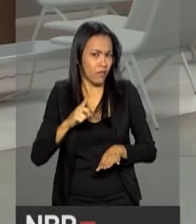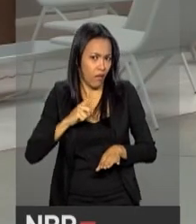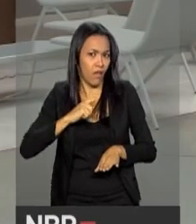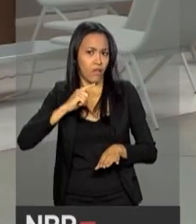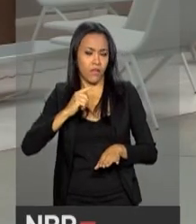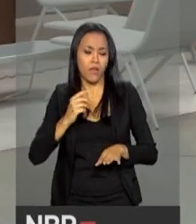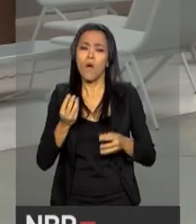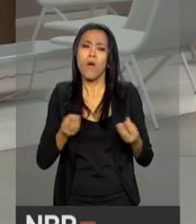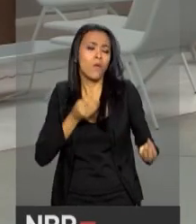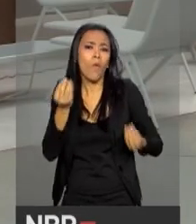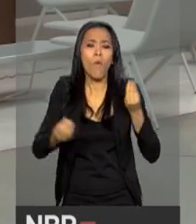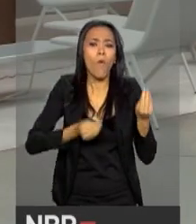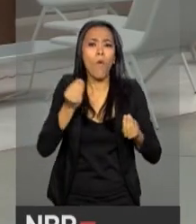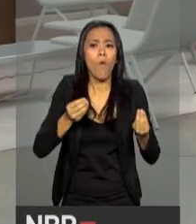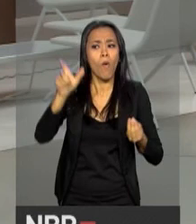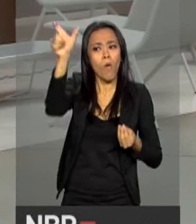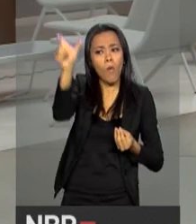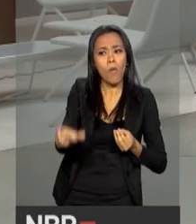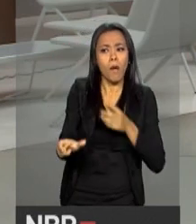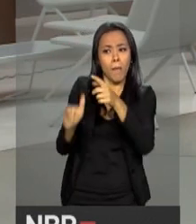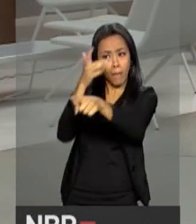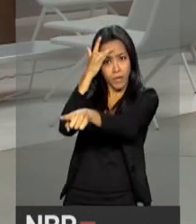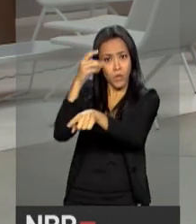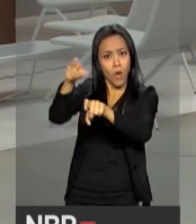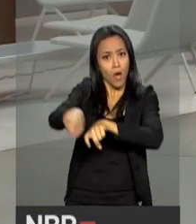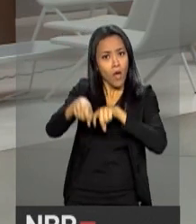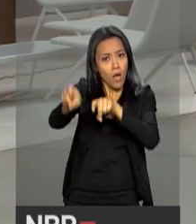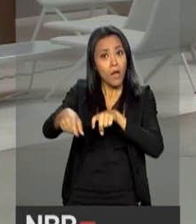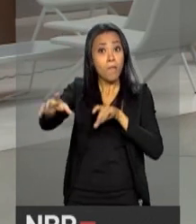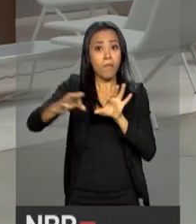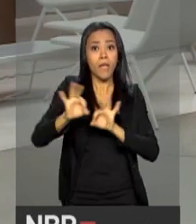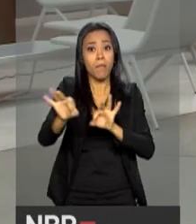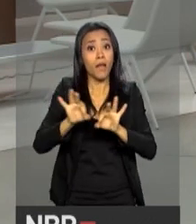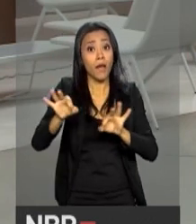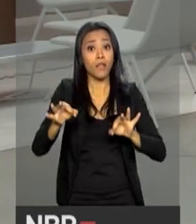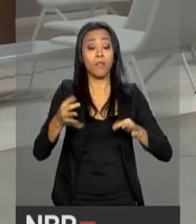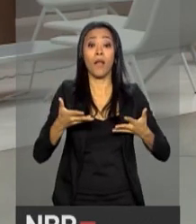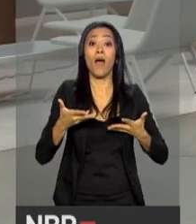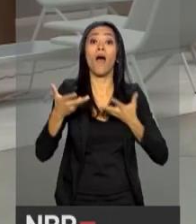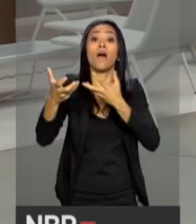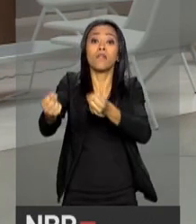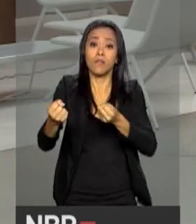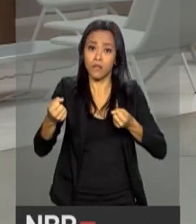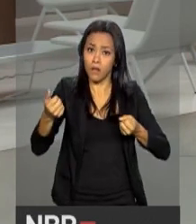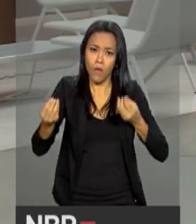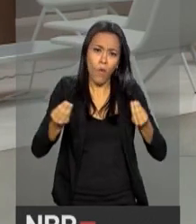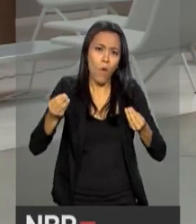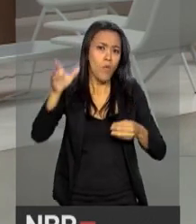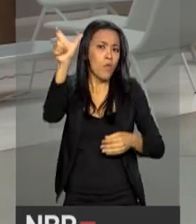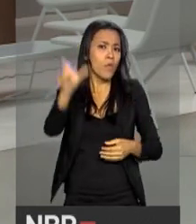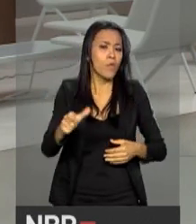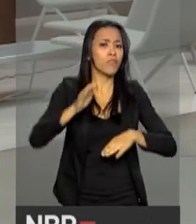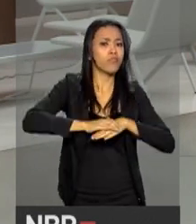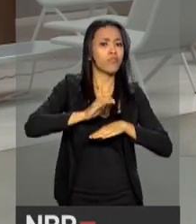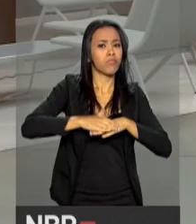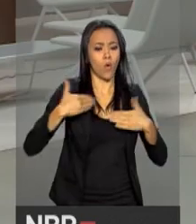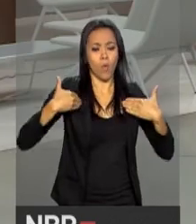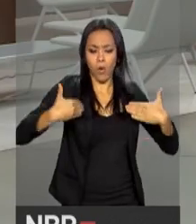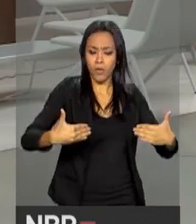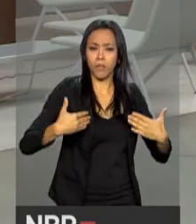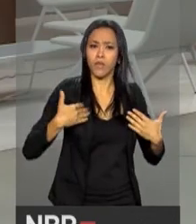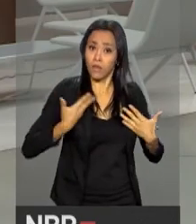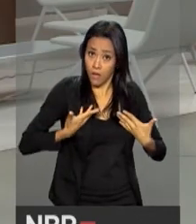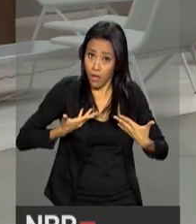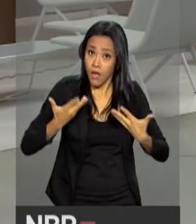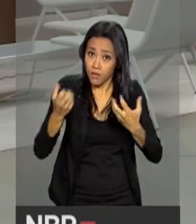agora como produtor rural deve estar preparado para receber essa visita qual a atitude dele ao receber o recenseador la